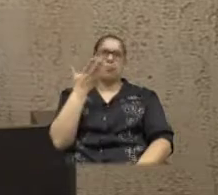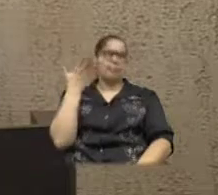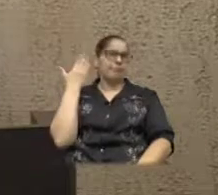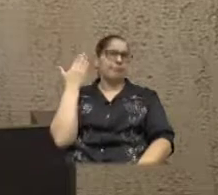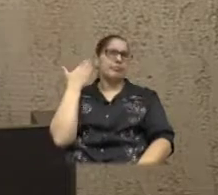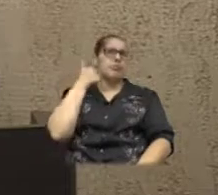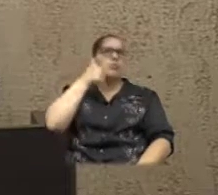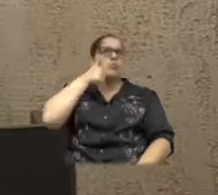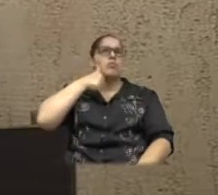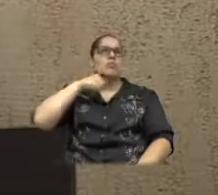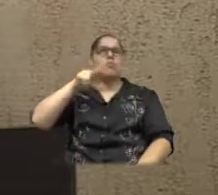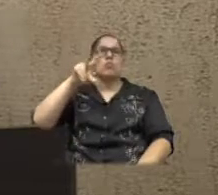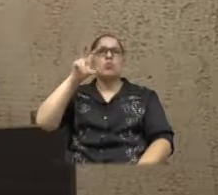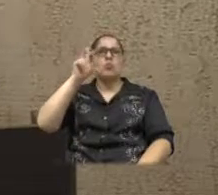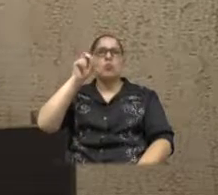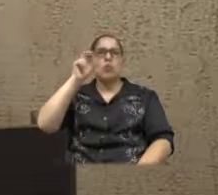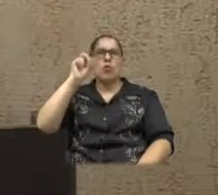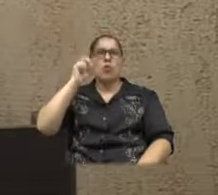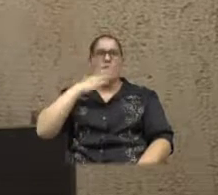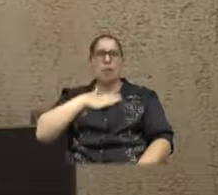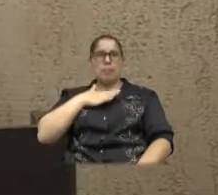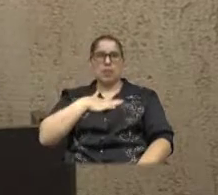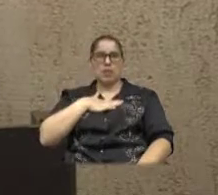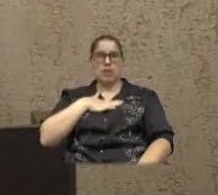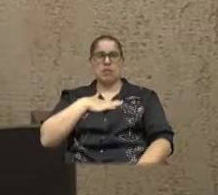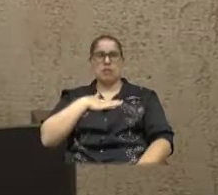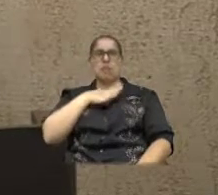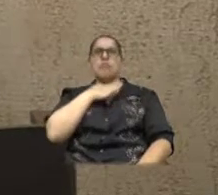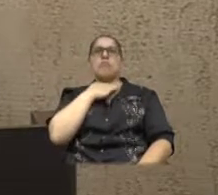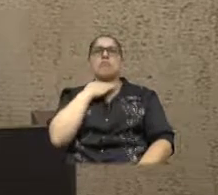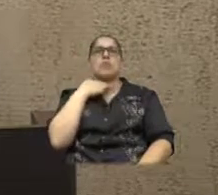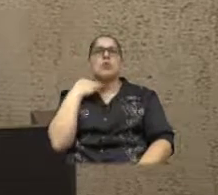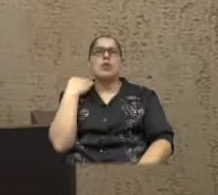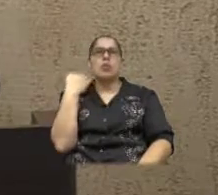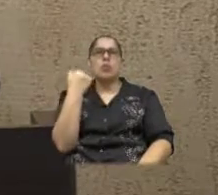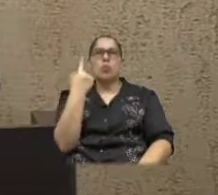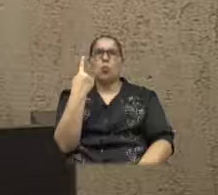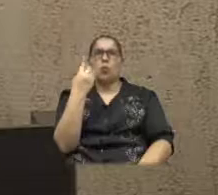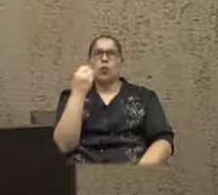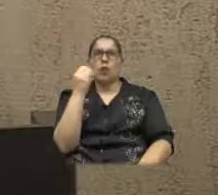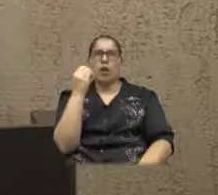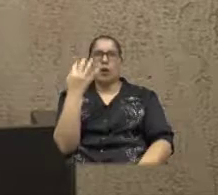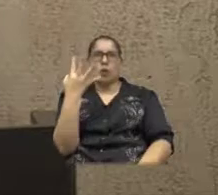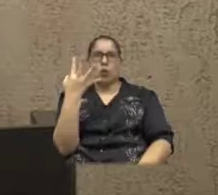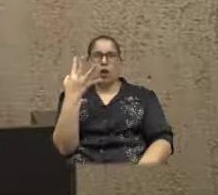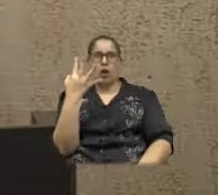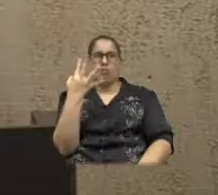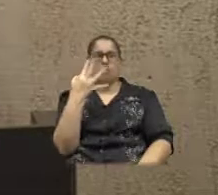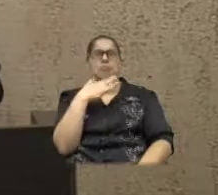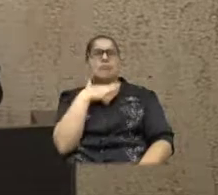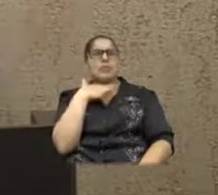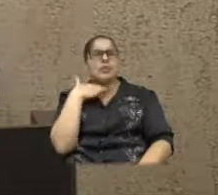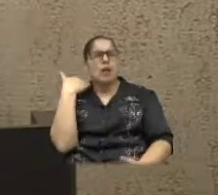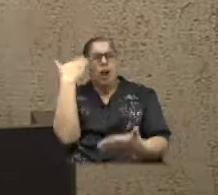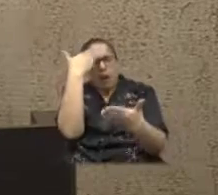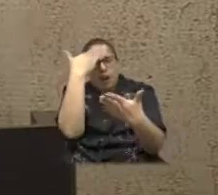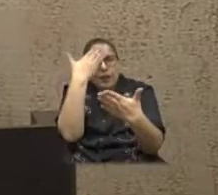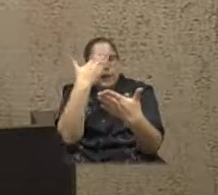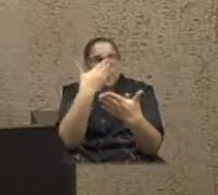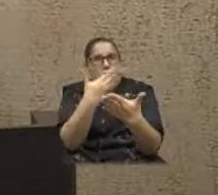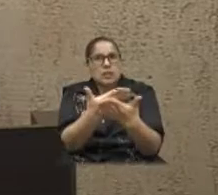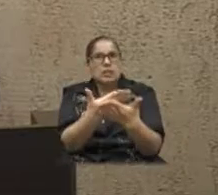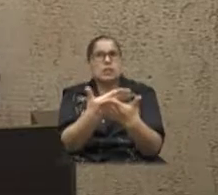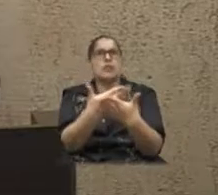ela morreu ali aos pés da igreja que ela